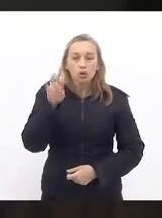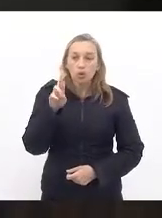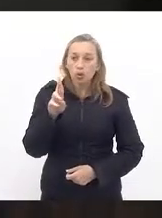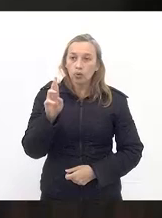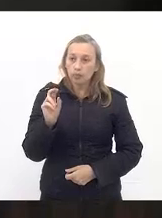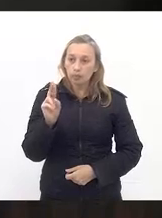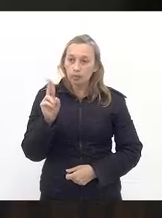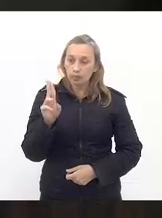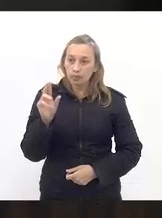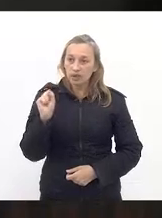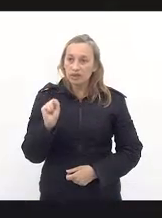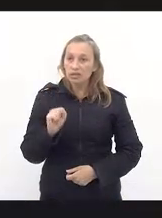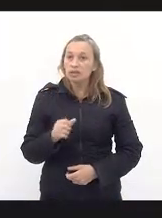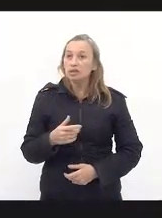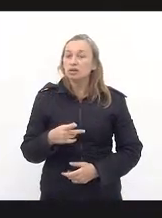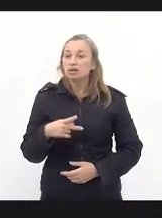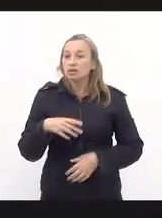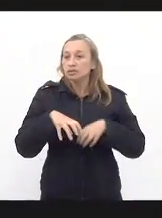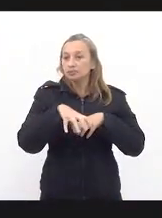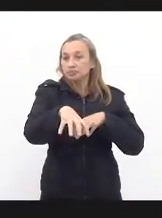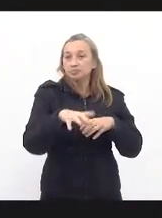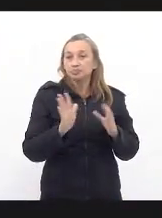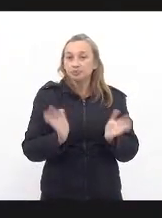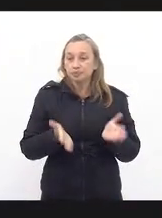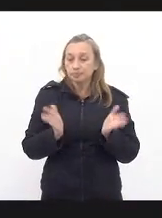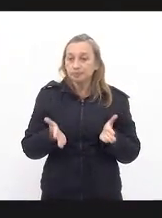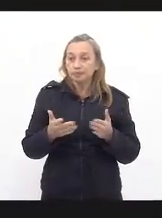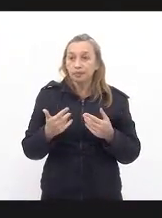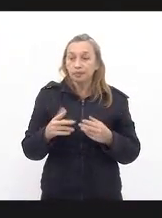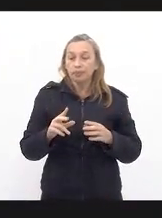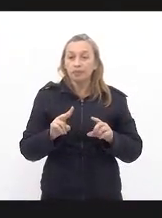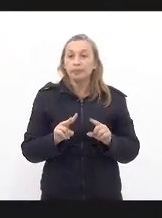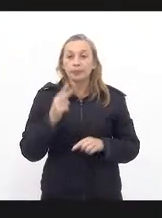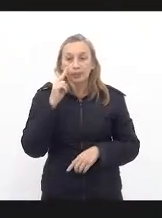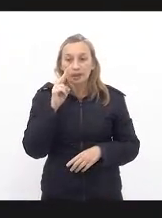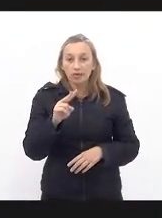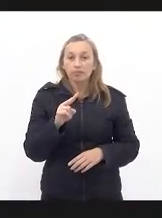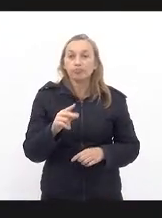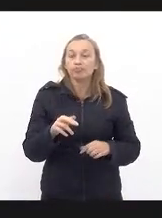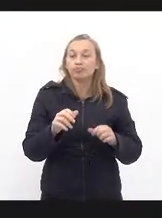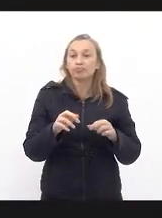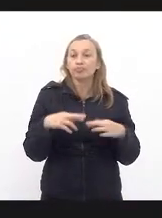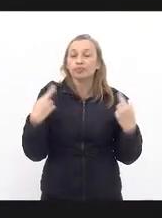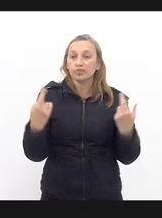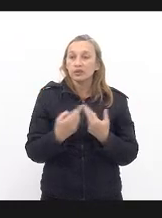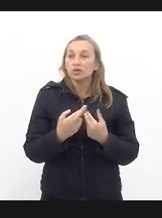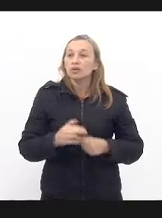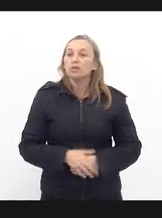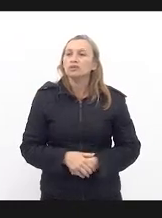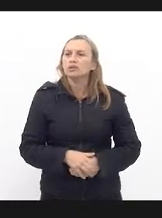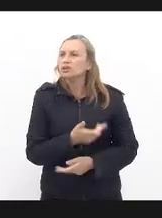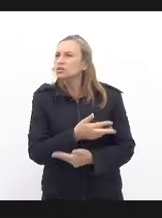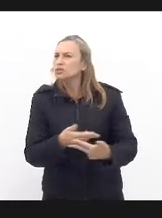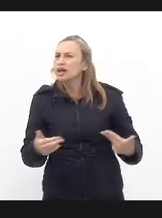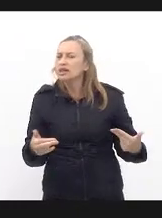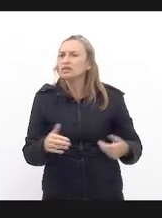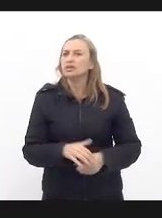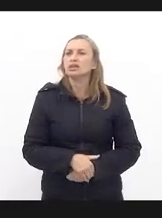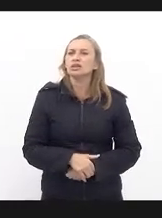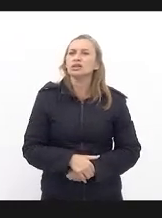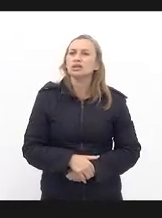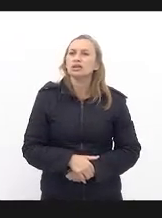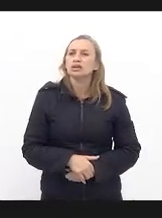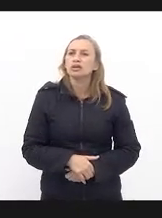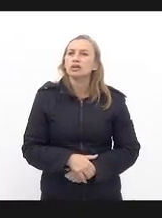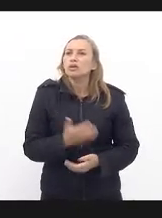Rodrigues remotamente hoje assistindo participando da sessão e por vários deles